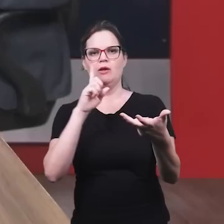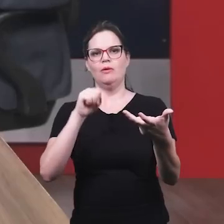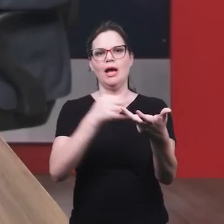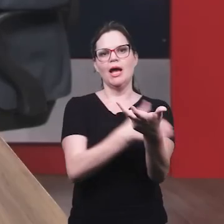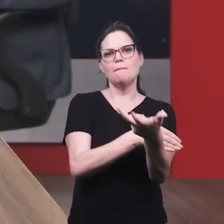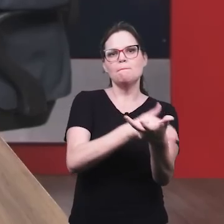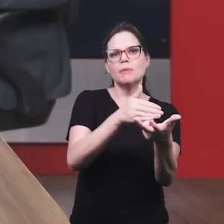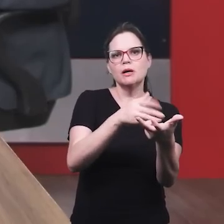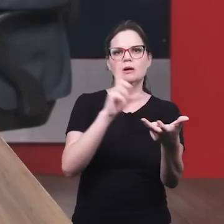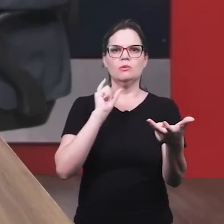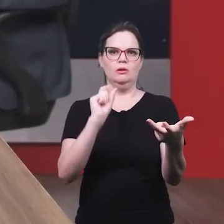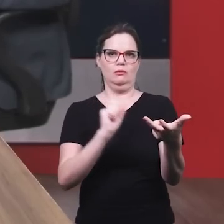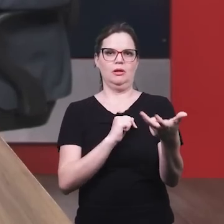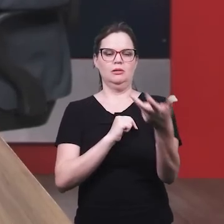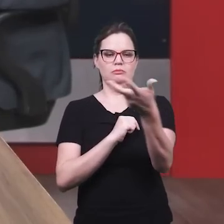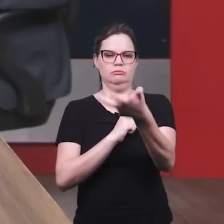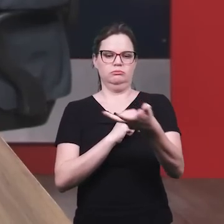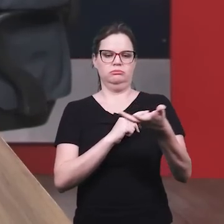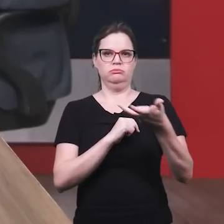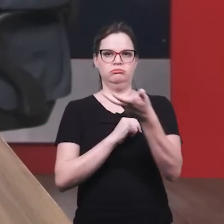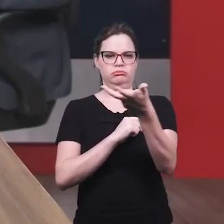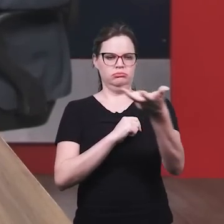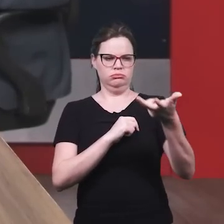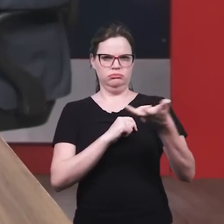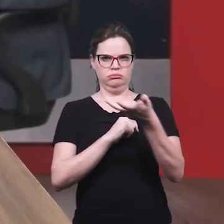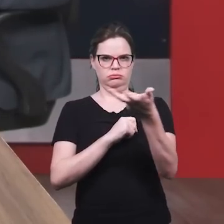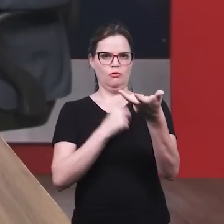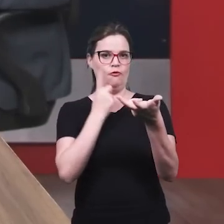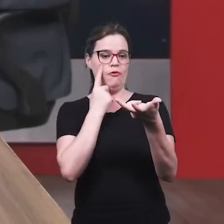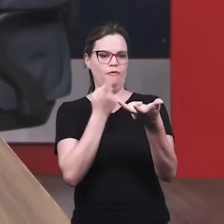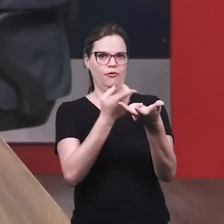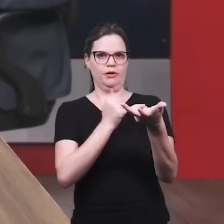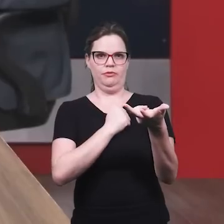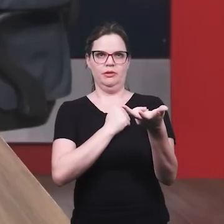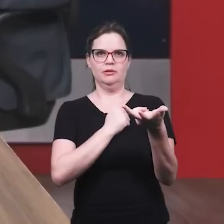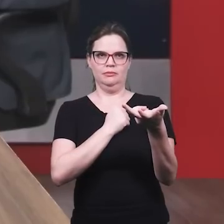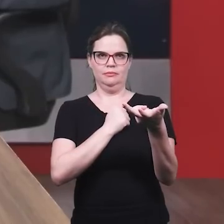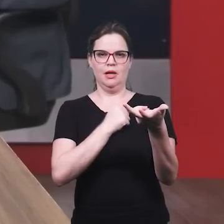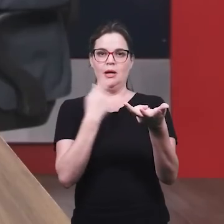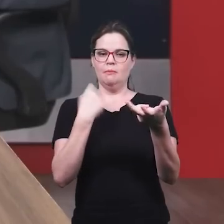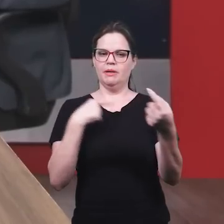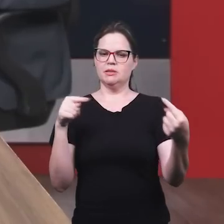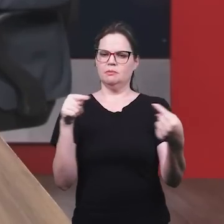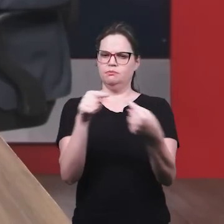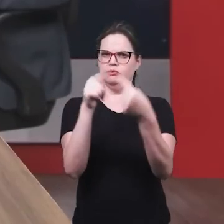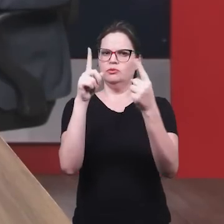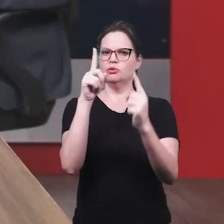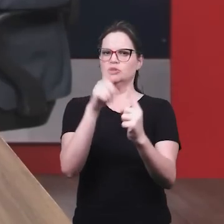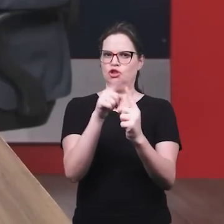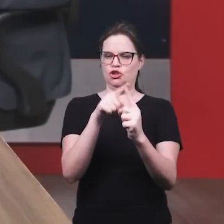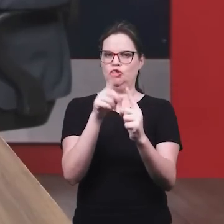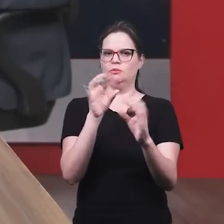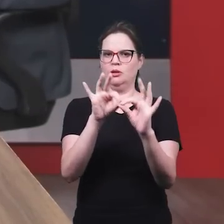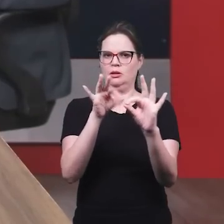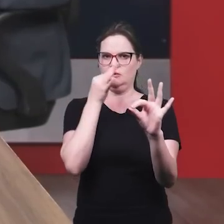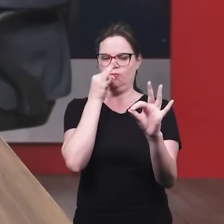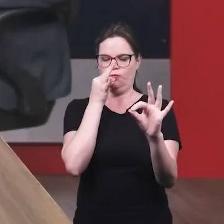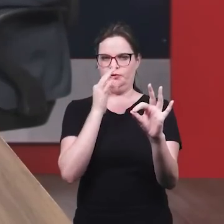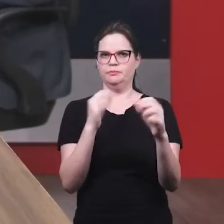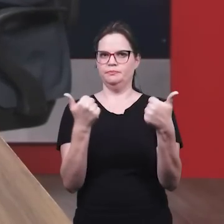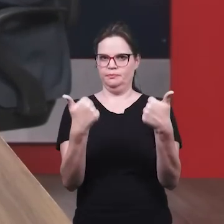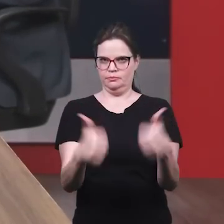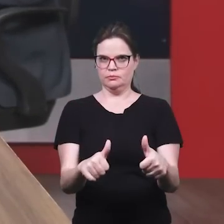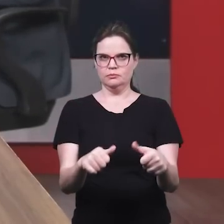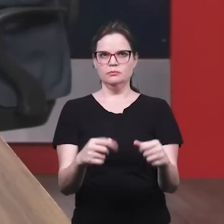tem que ali ser idêntica ao do fruto. Então ele